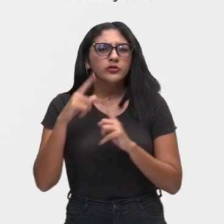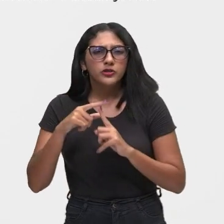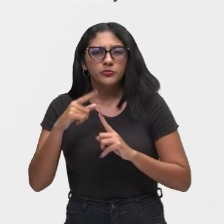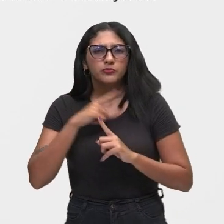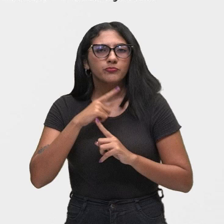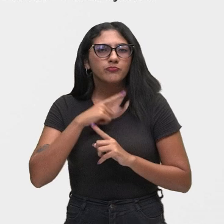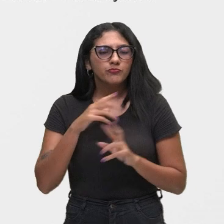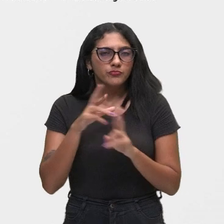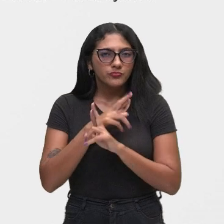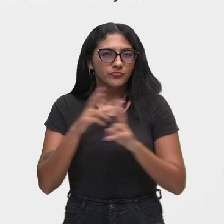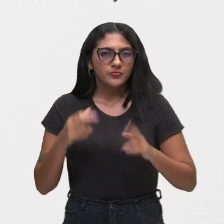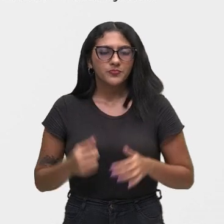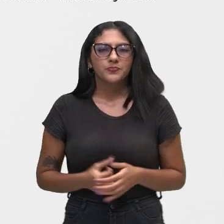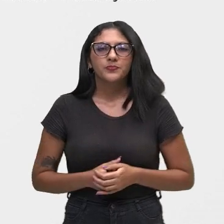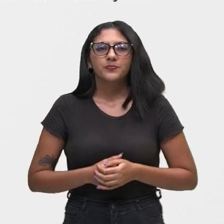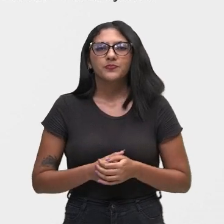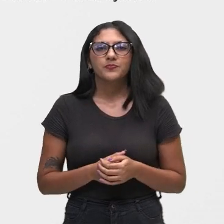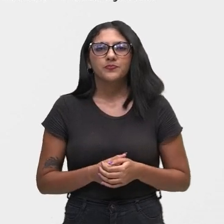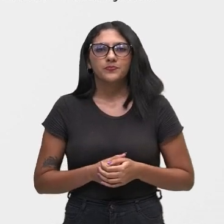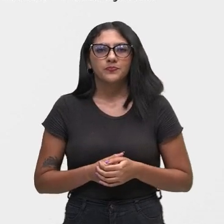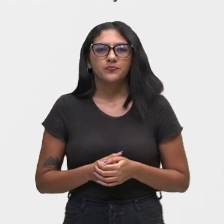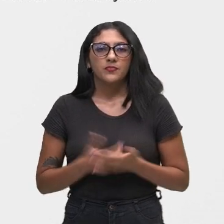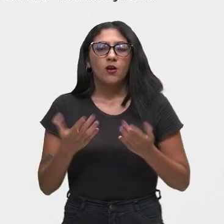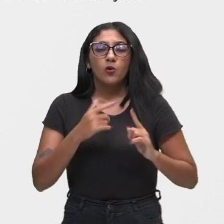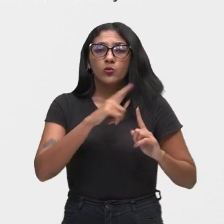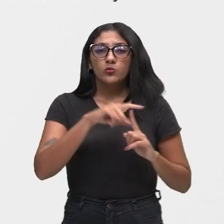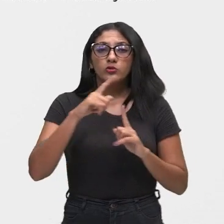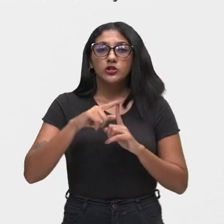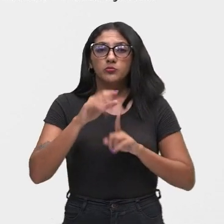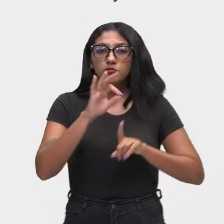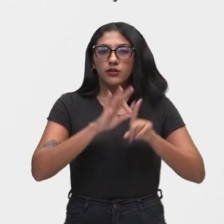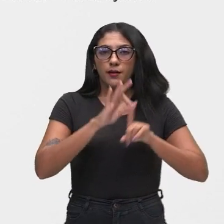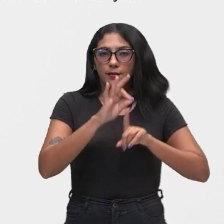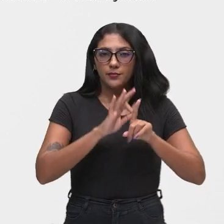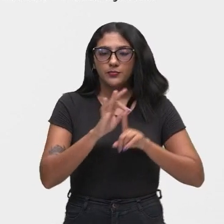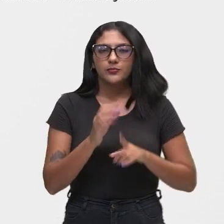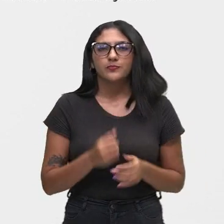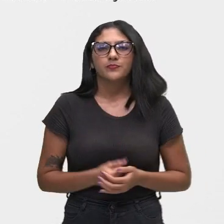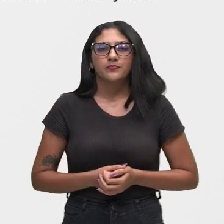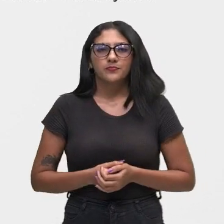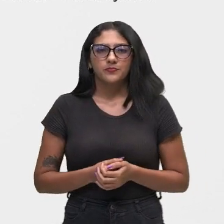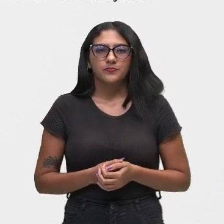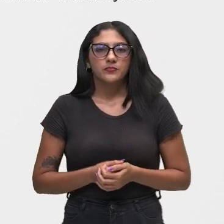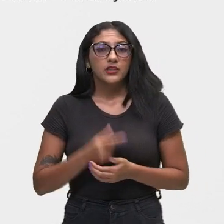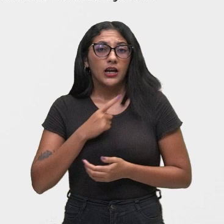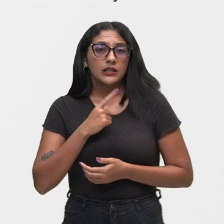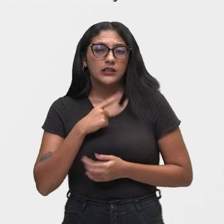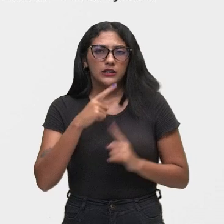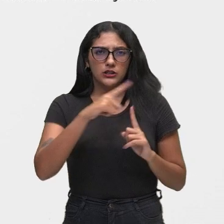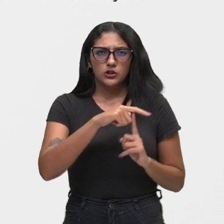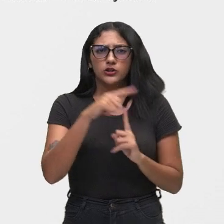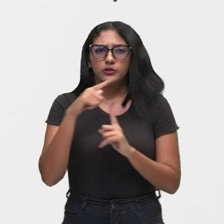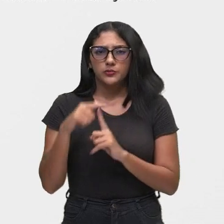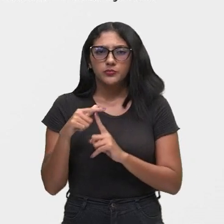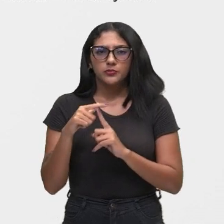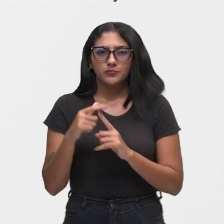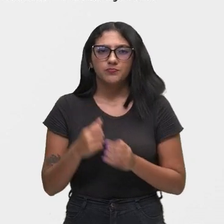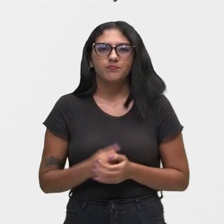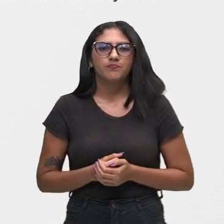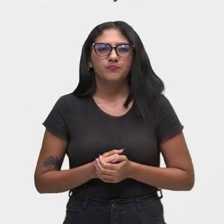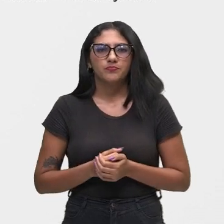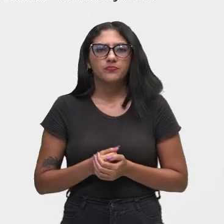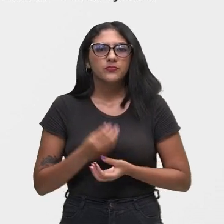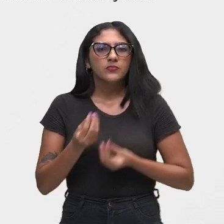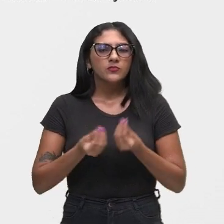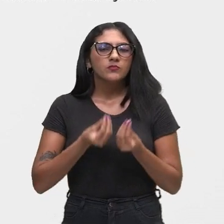desse processo, né? Tipos de máquinas térmicas e seu funcionamento. Então, elas têm uma classificação. E essa